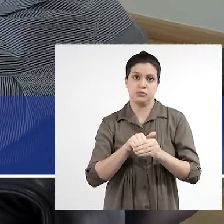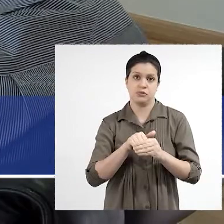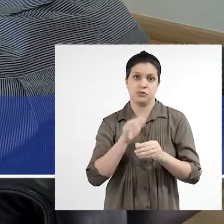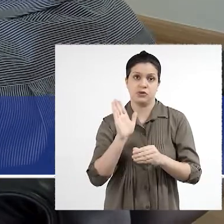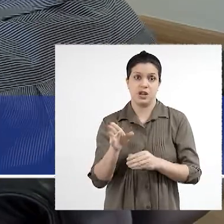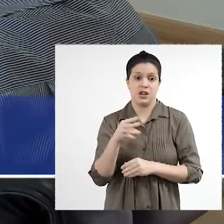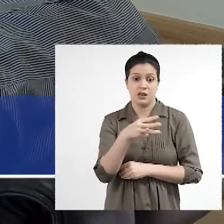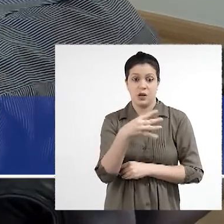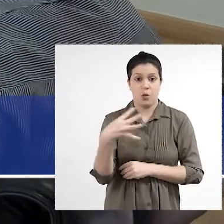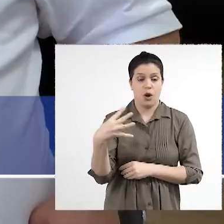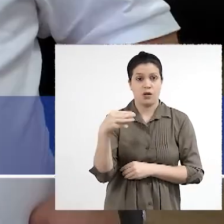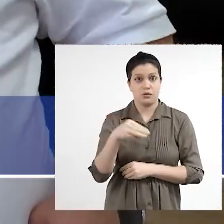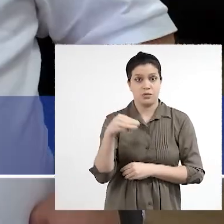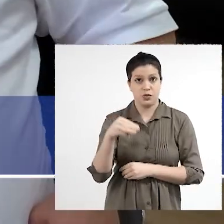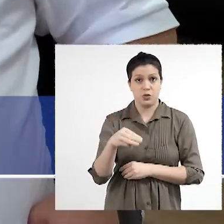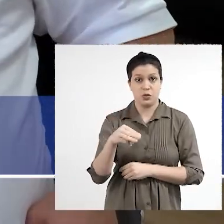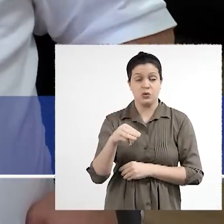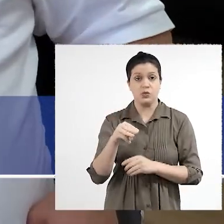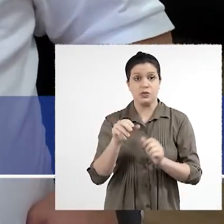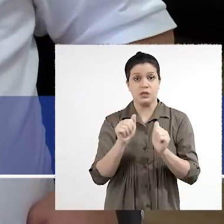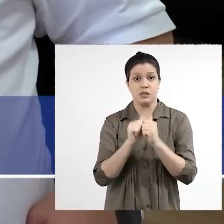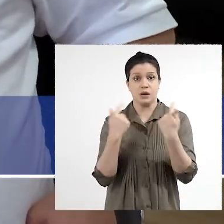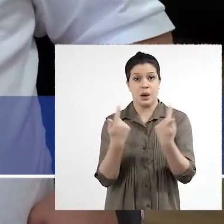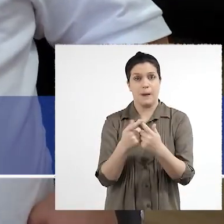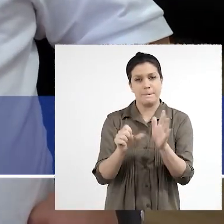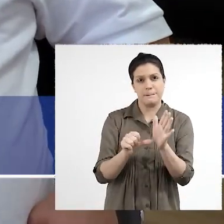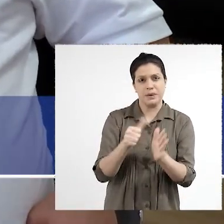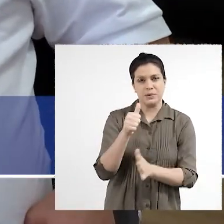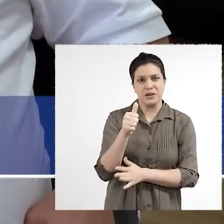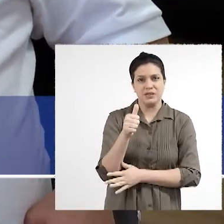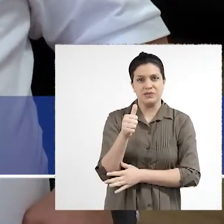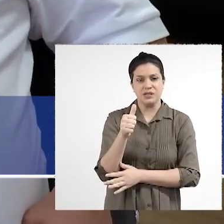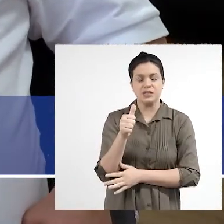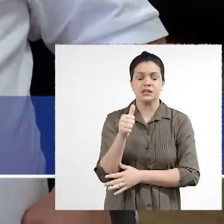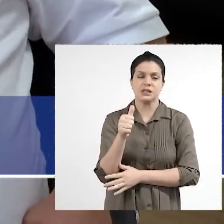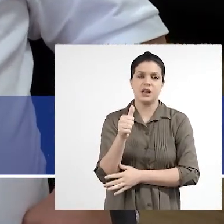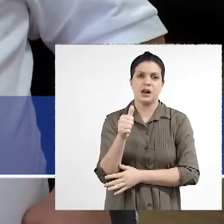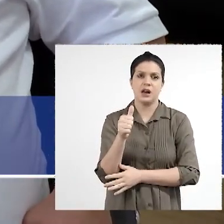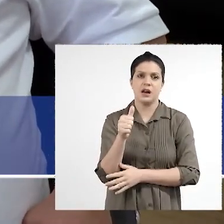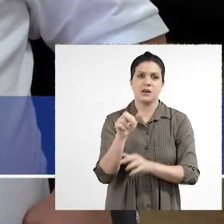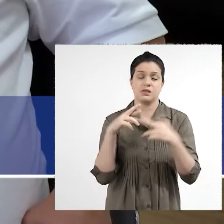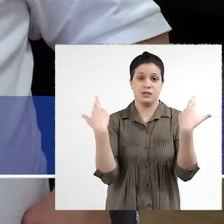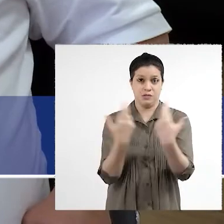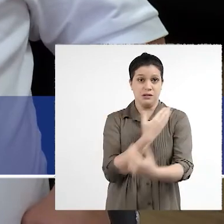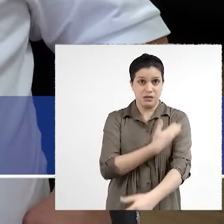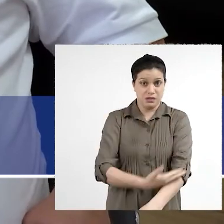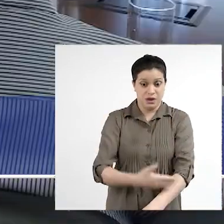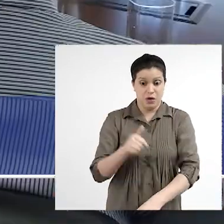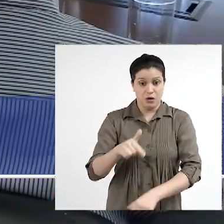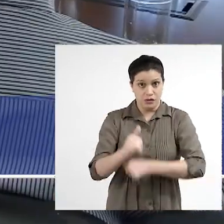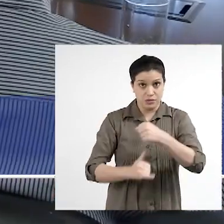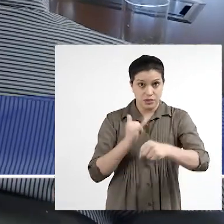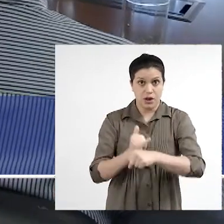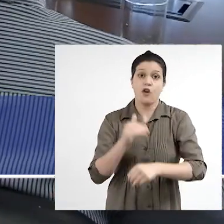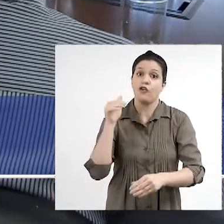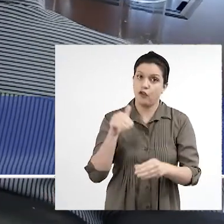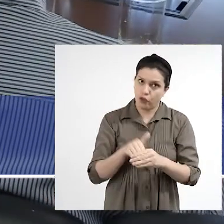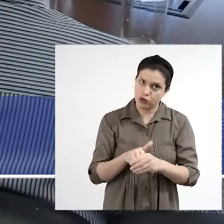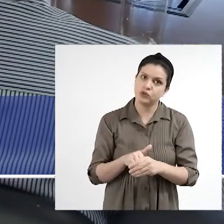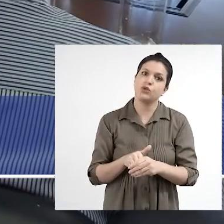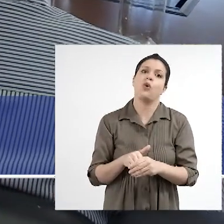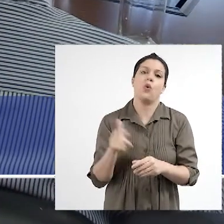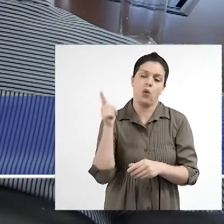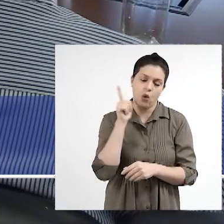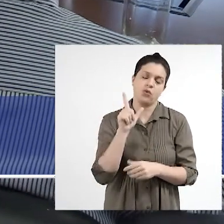praticamente 34 minutos na Assembleia Legislativa, na primeira sessão remota da Assembleia Legislativa, foi votado para que acontecesse isso que